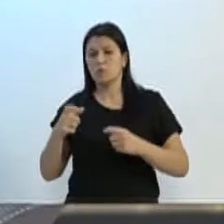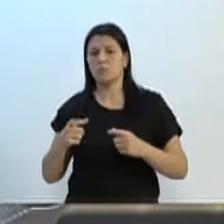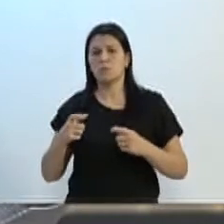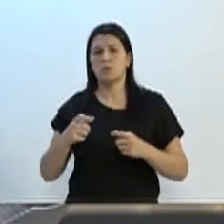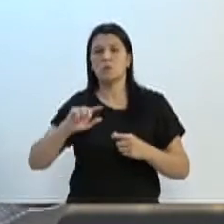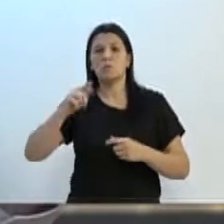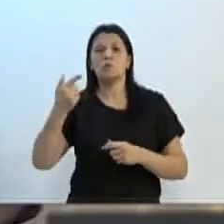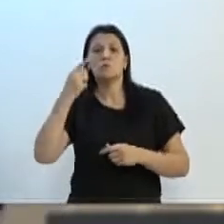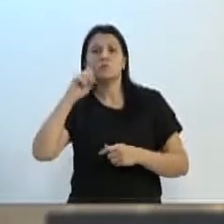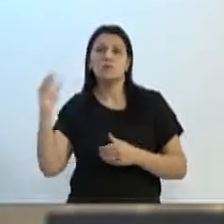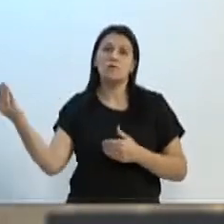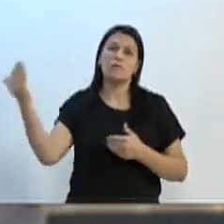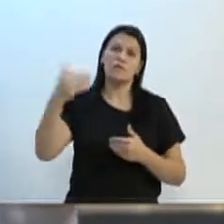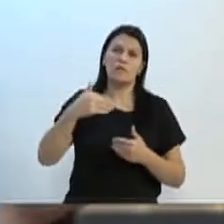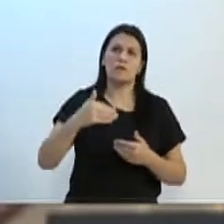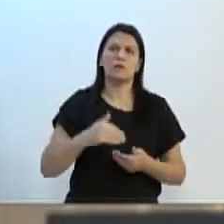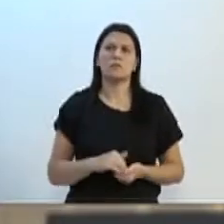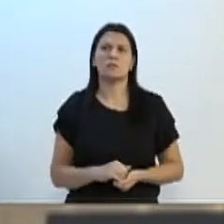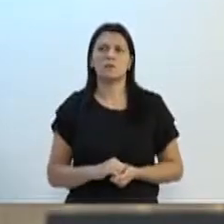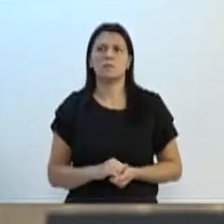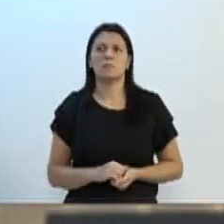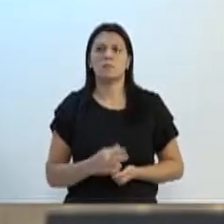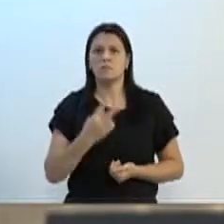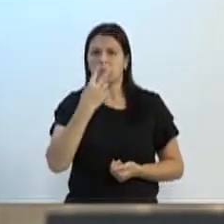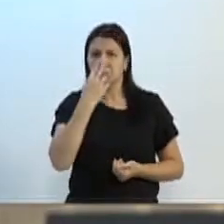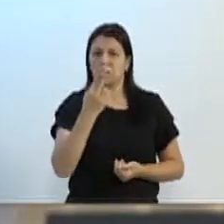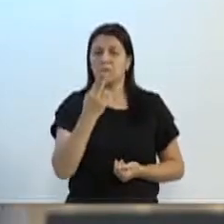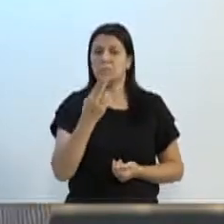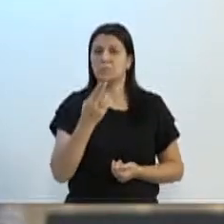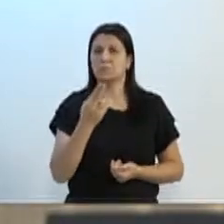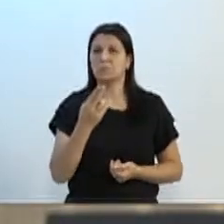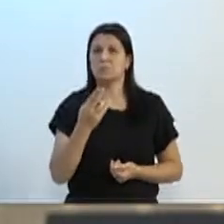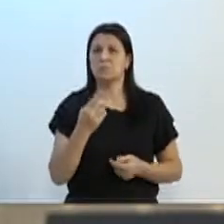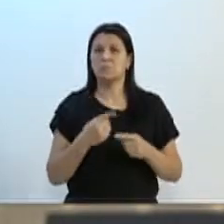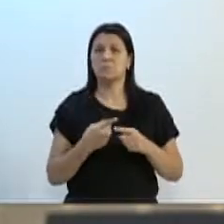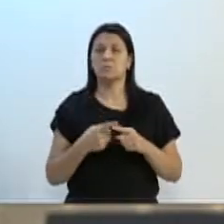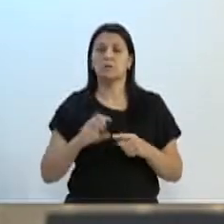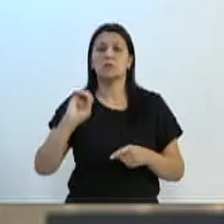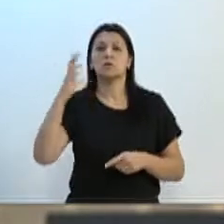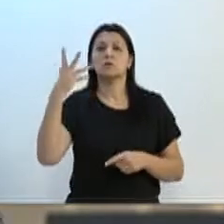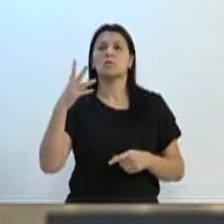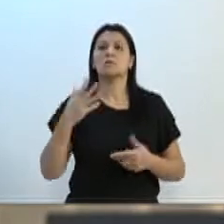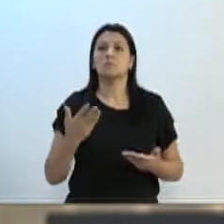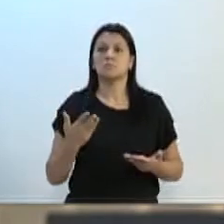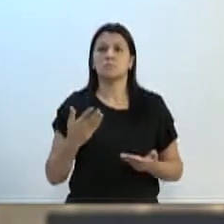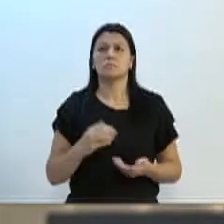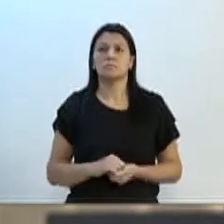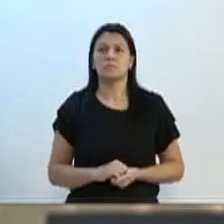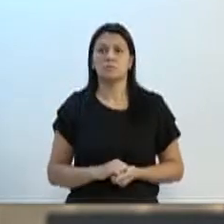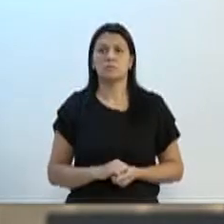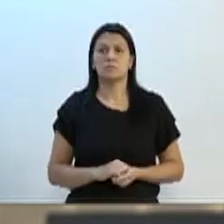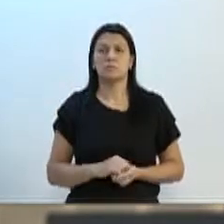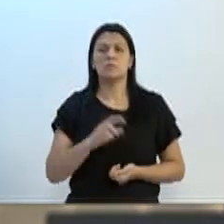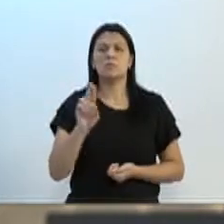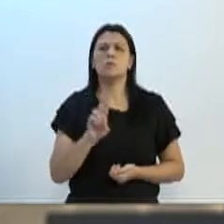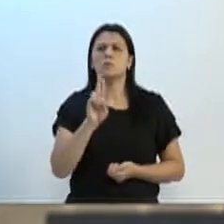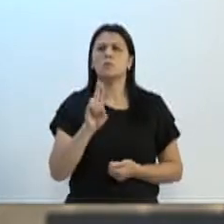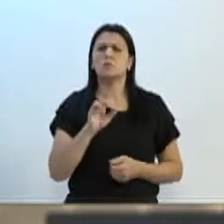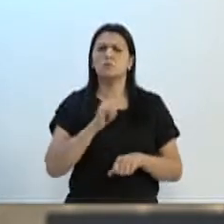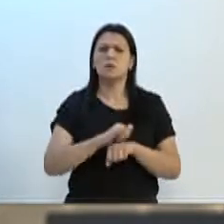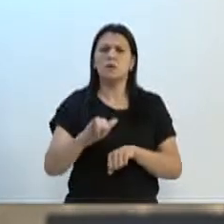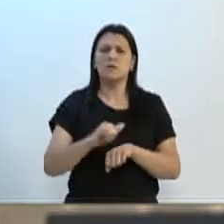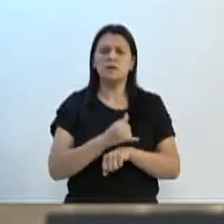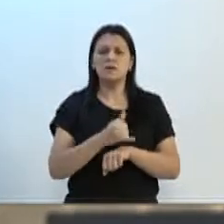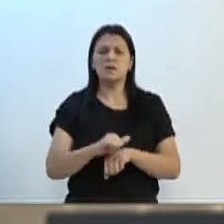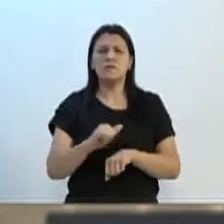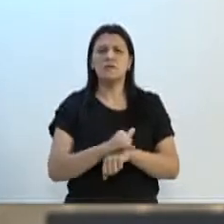alguns dias depois. E, para mim, parece que está dando resultado, porque as coisas vêm acontecendo. Então, use essa tática que, de repente, essa pode